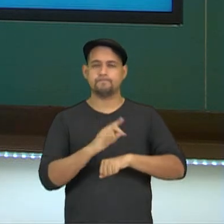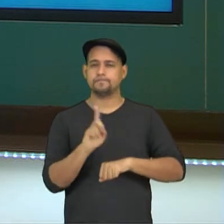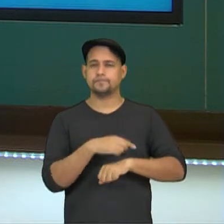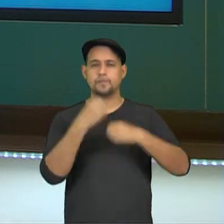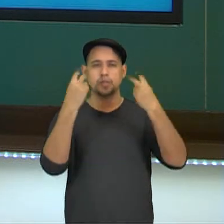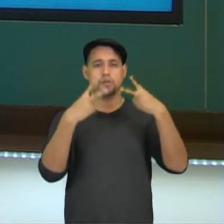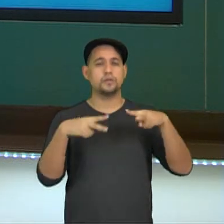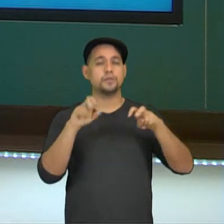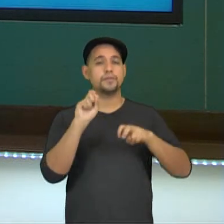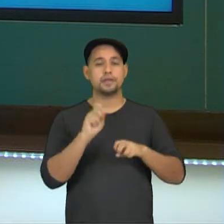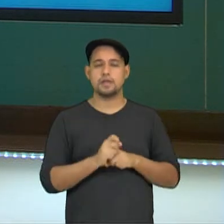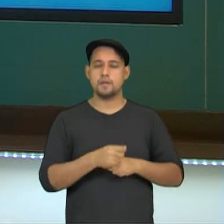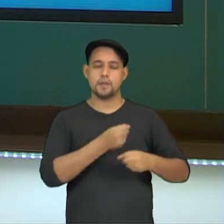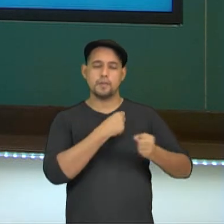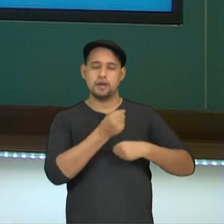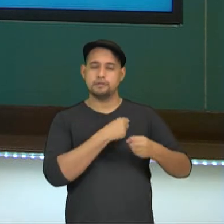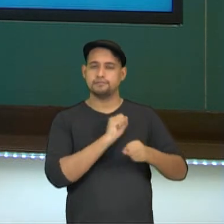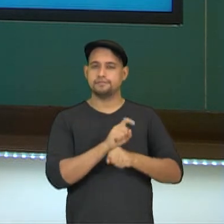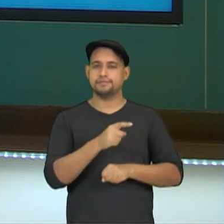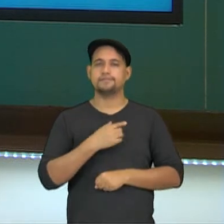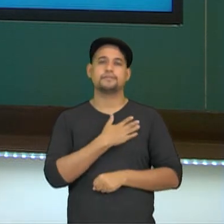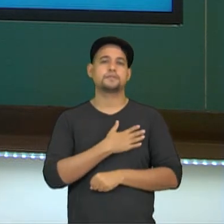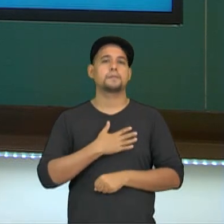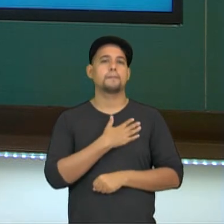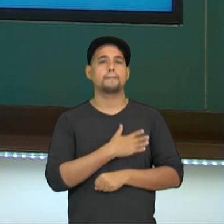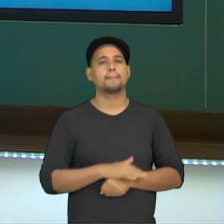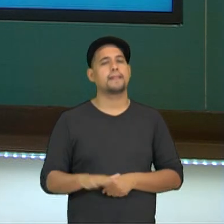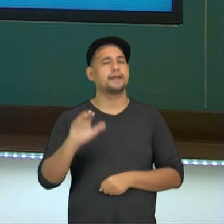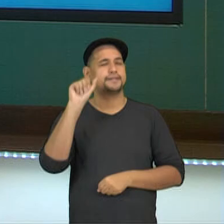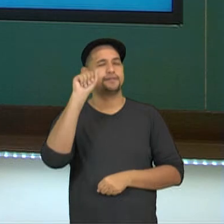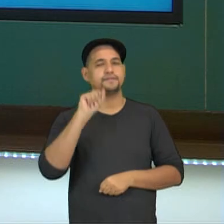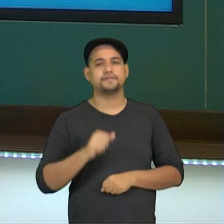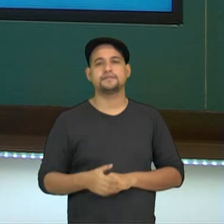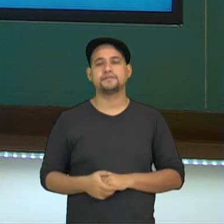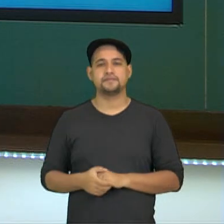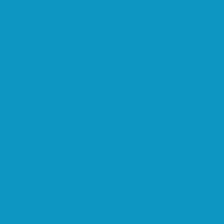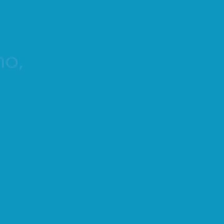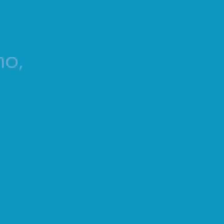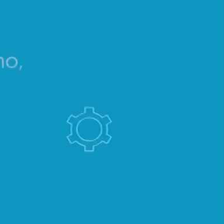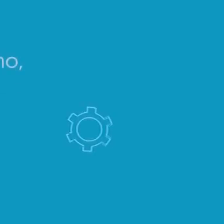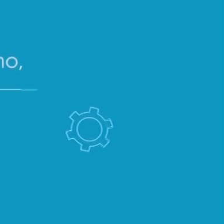Neste vídeo nós falamos sobre a reportagem. Eu espero que vocês tenham gostado. Até breve.